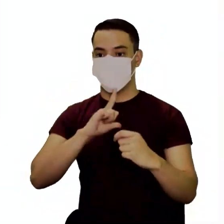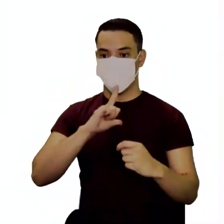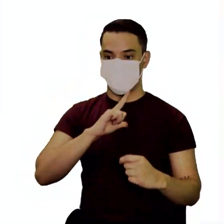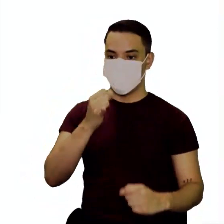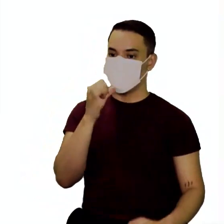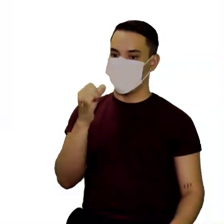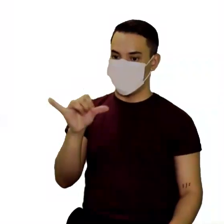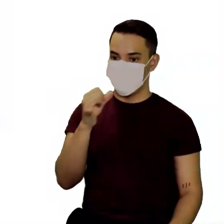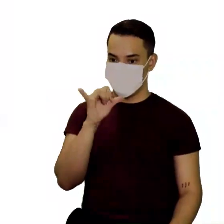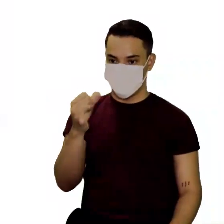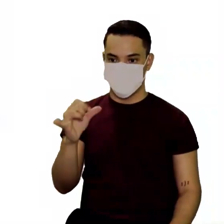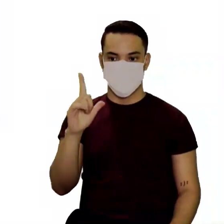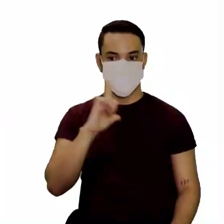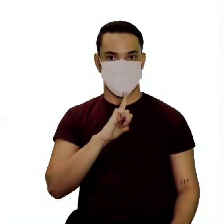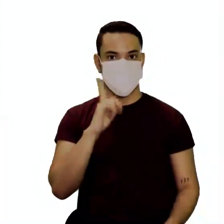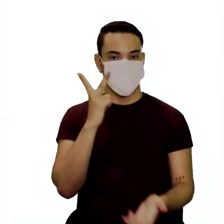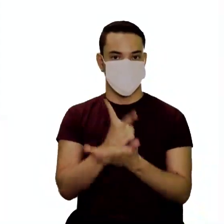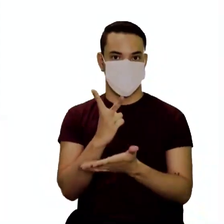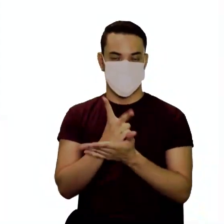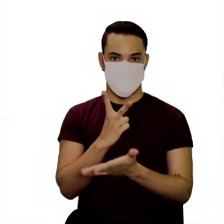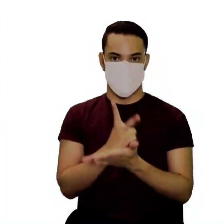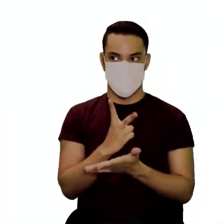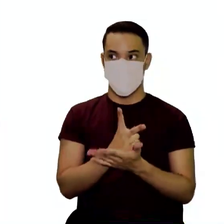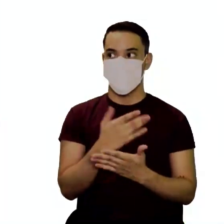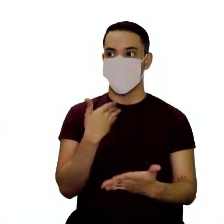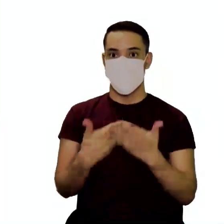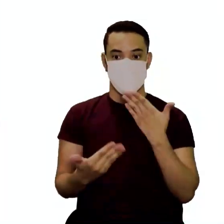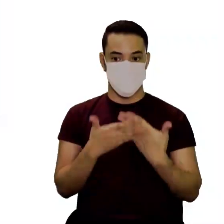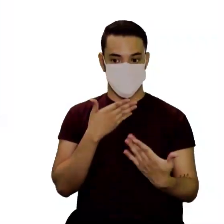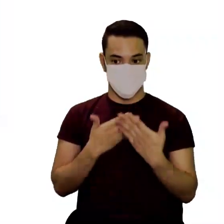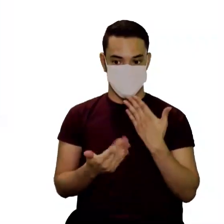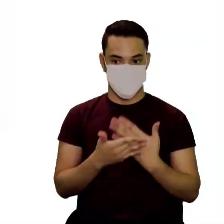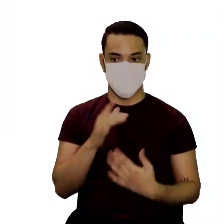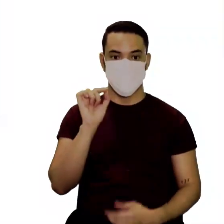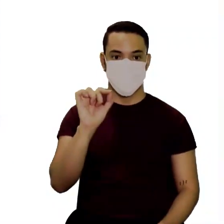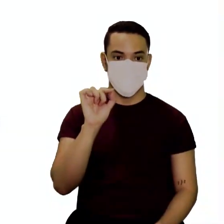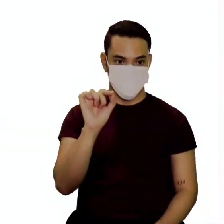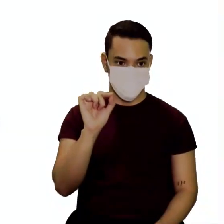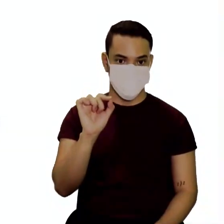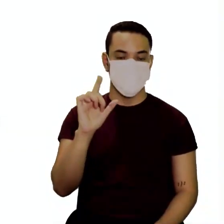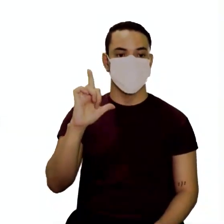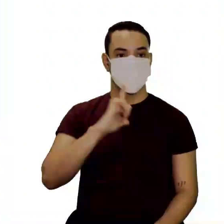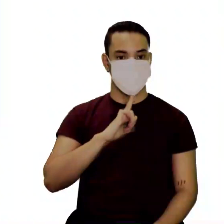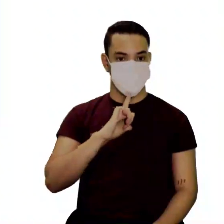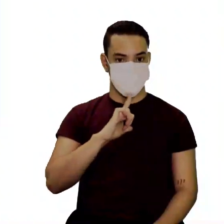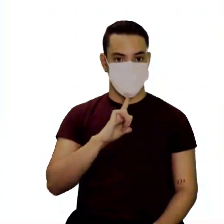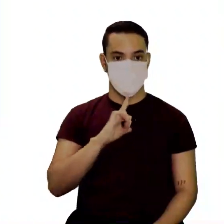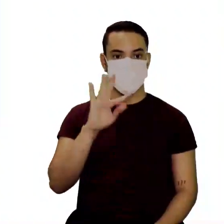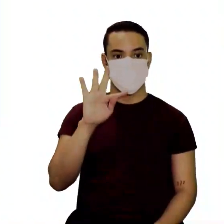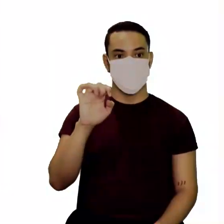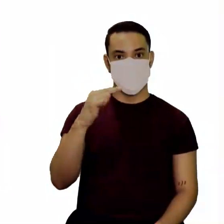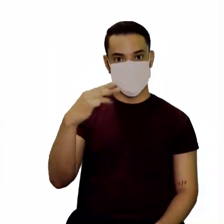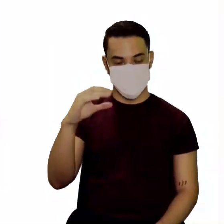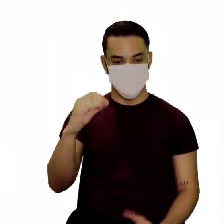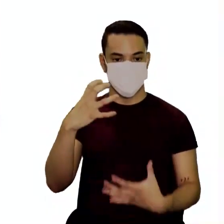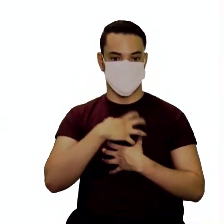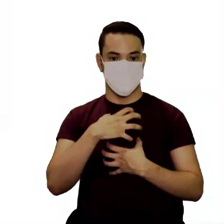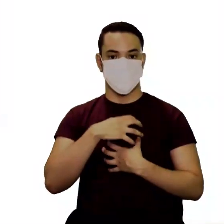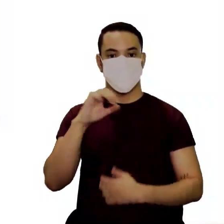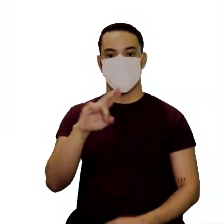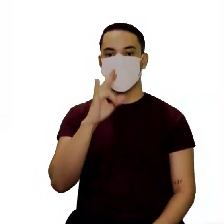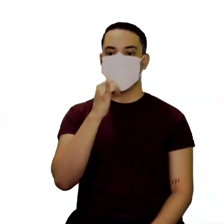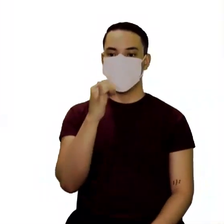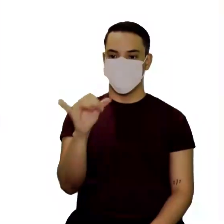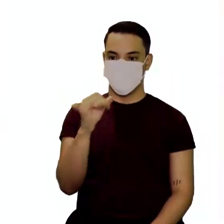que permanece constante, independente da tensão ou corrente elétrica que